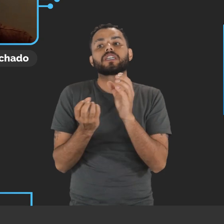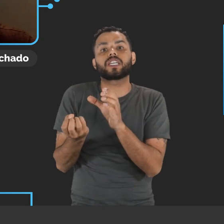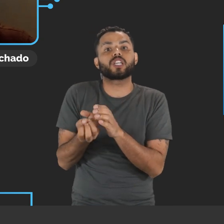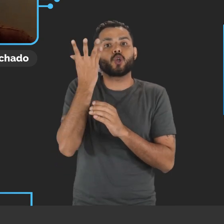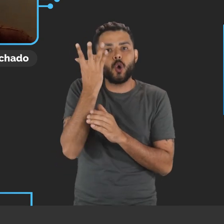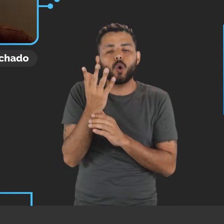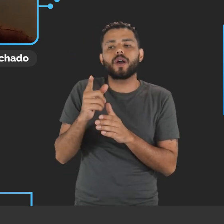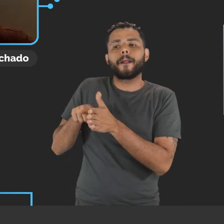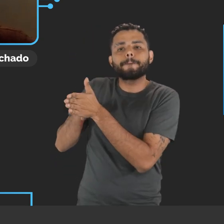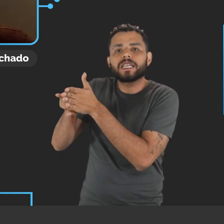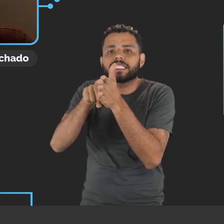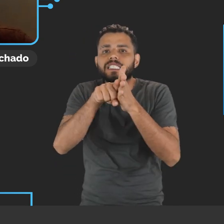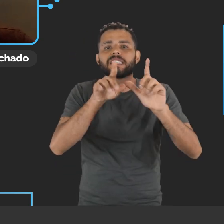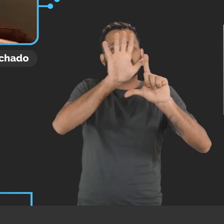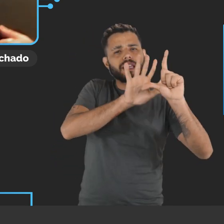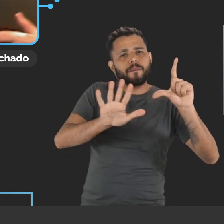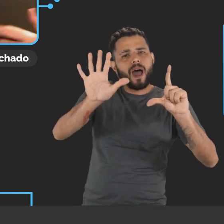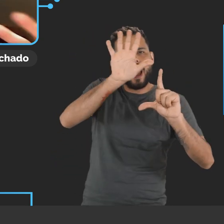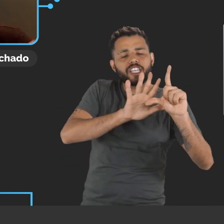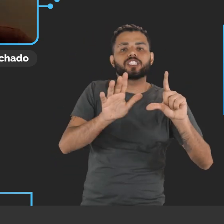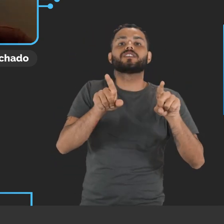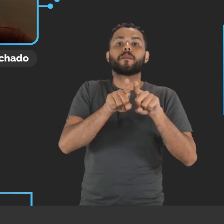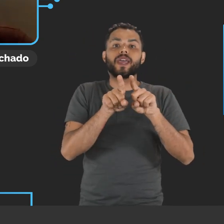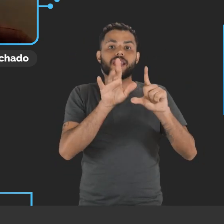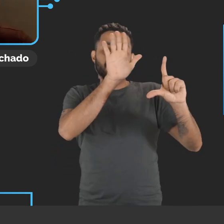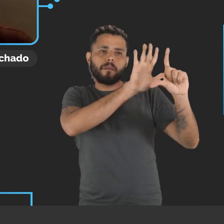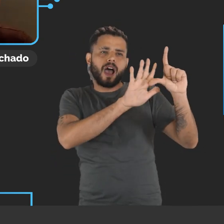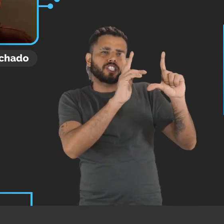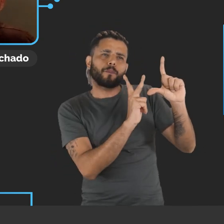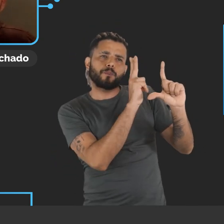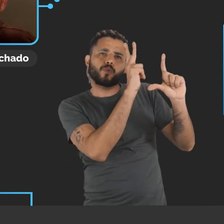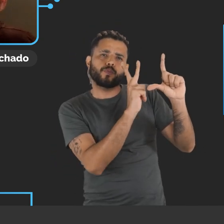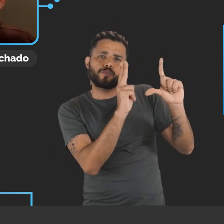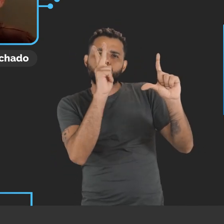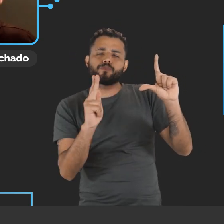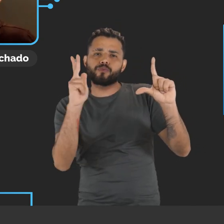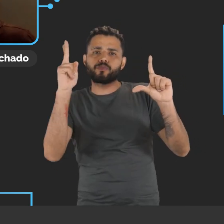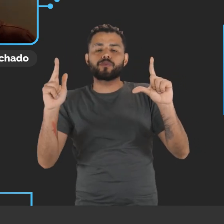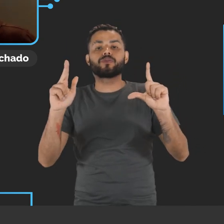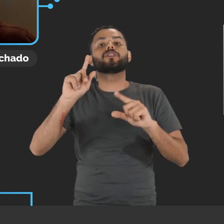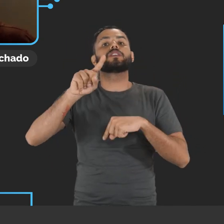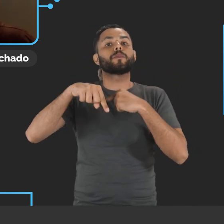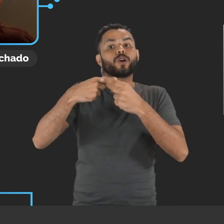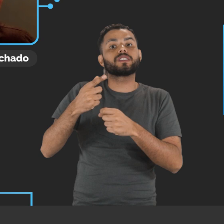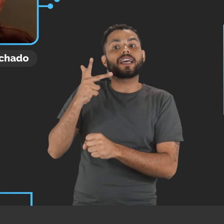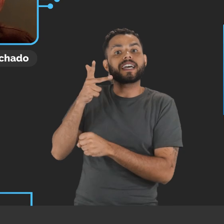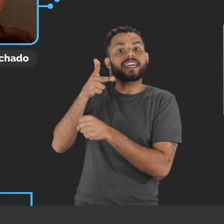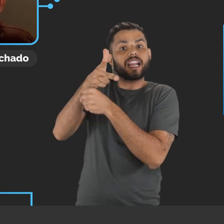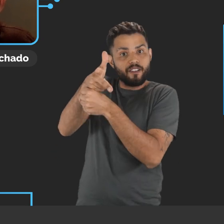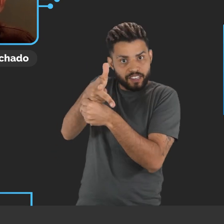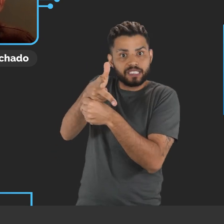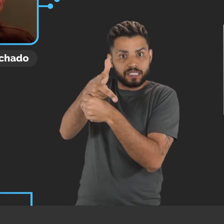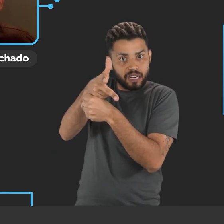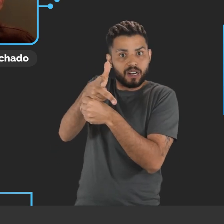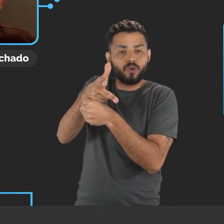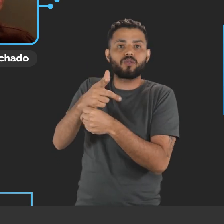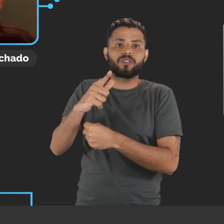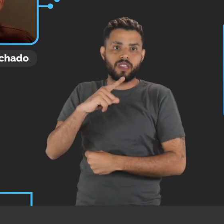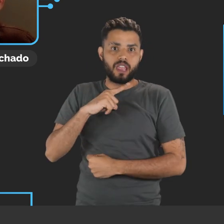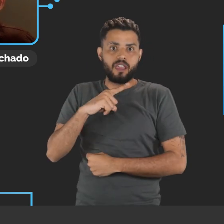envolveu pesquisa de imagens, isso envolveu recorte de imagens e depois a gravação